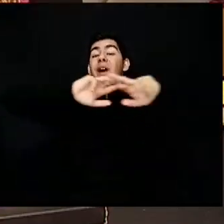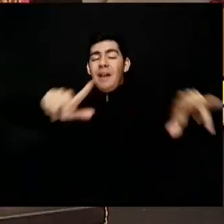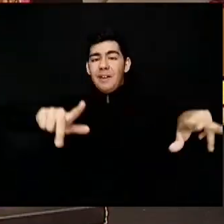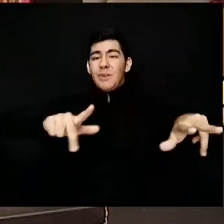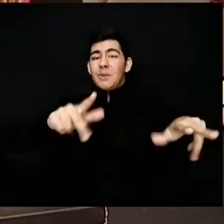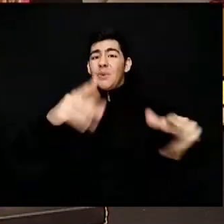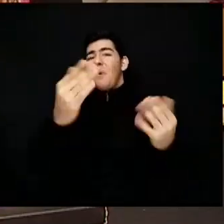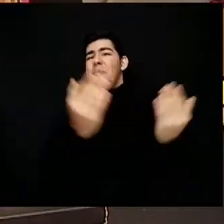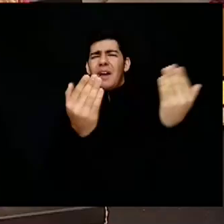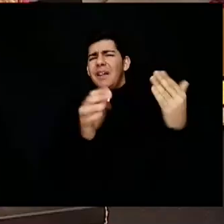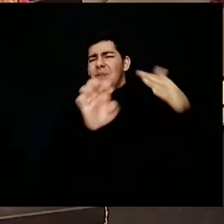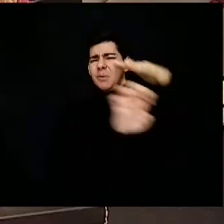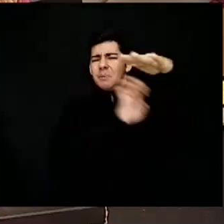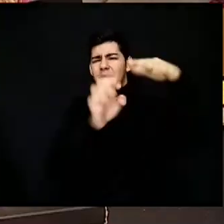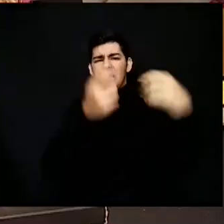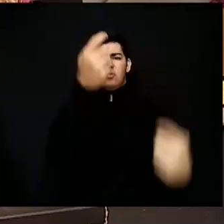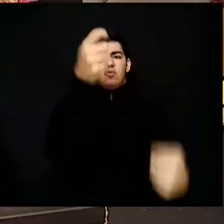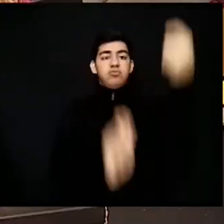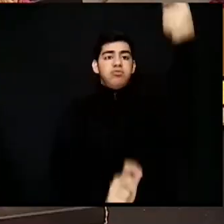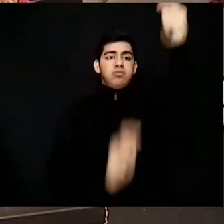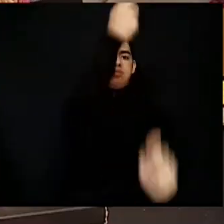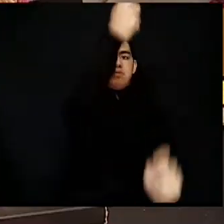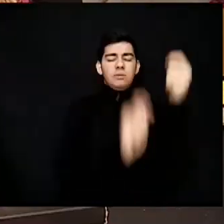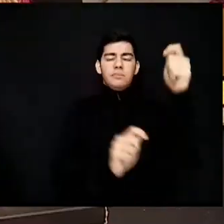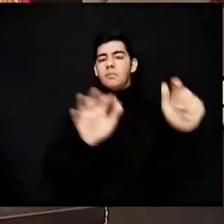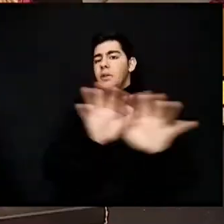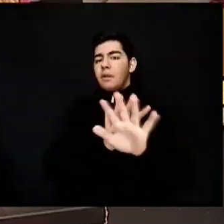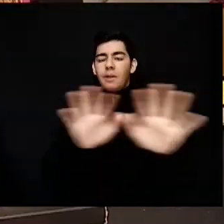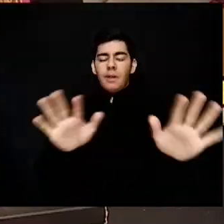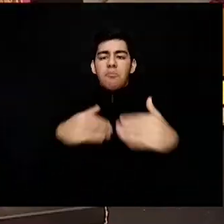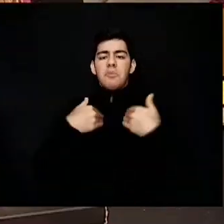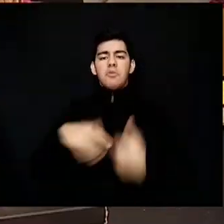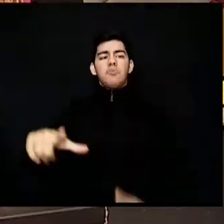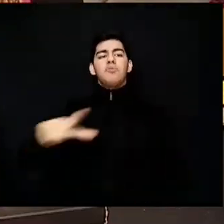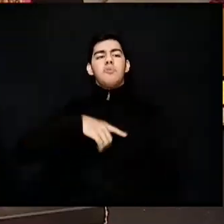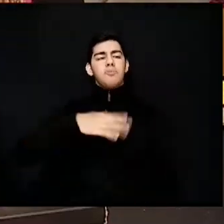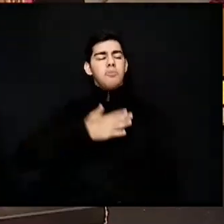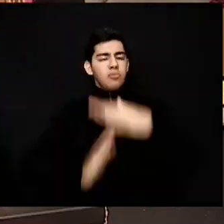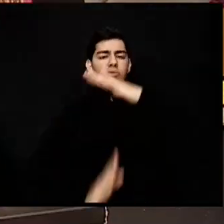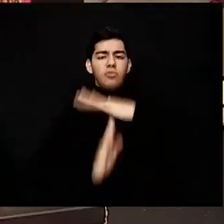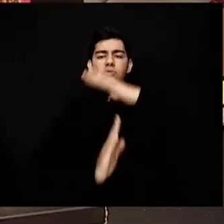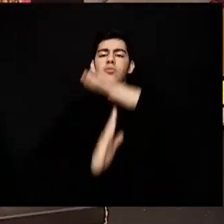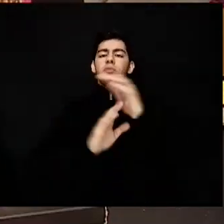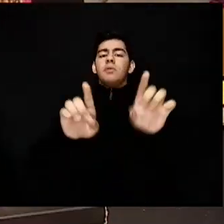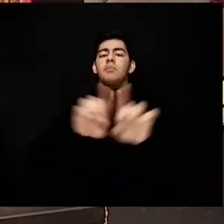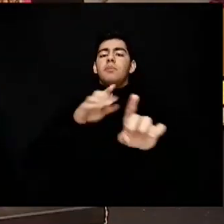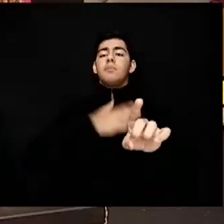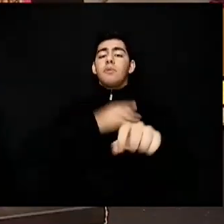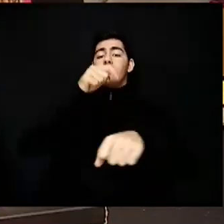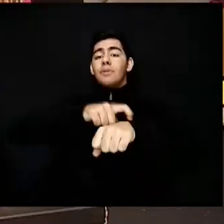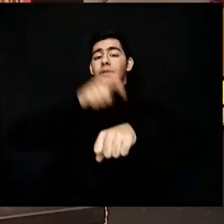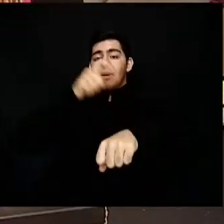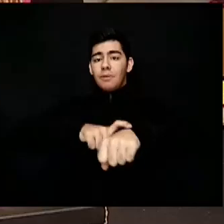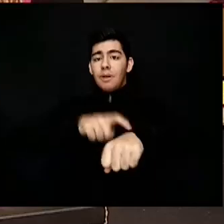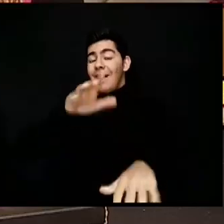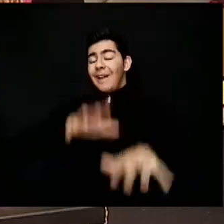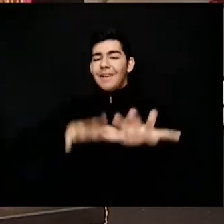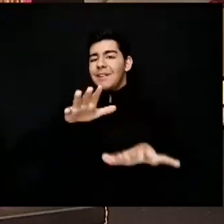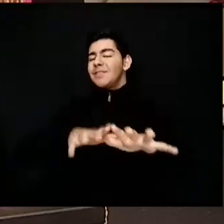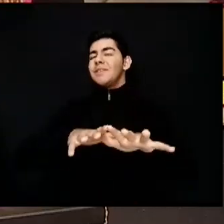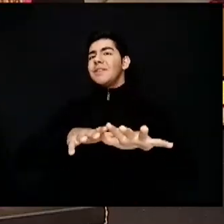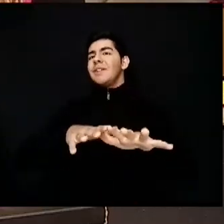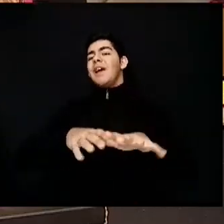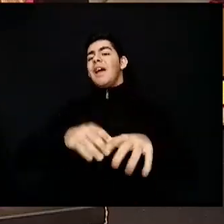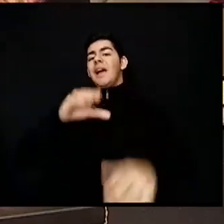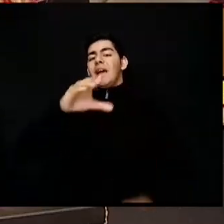muito o meu limite, o meu tempo. Às vezes o processo criativo ele demora um pouquinho, mas às vezes às vezes vem